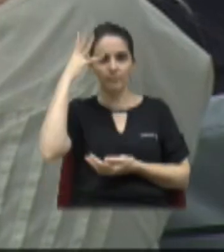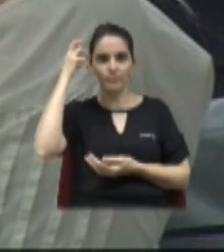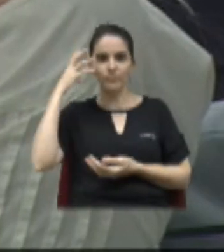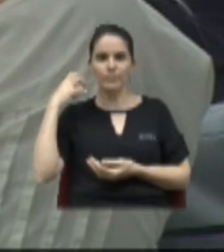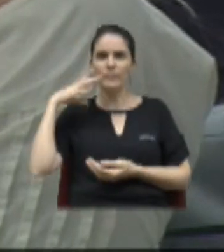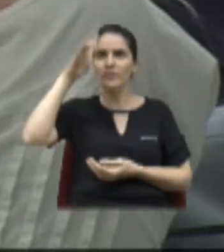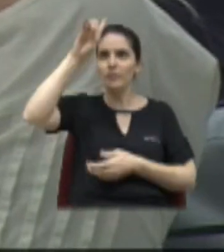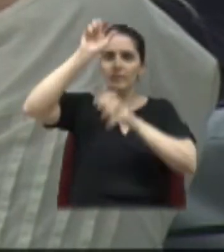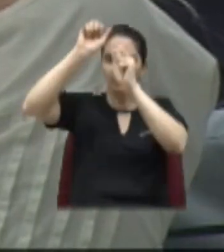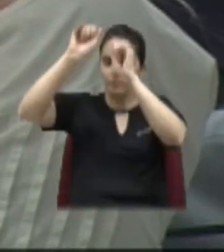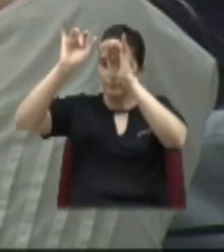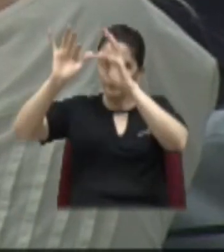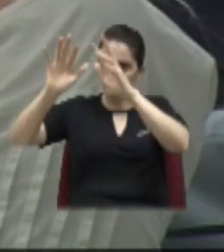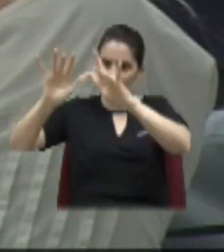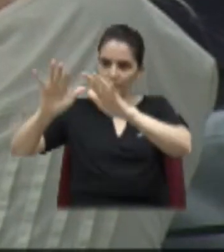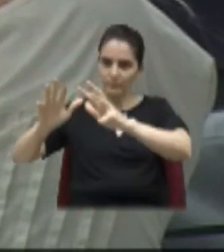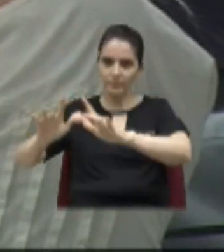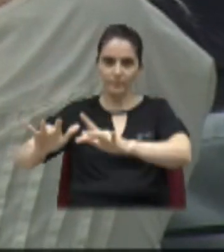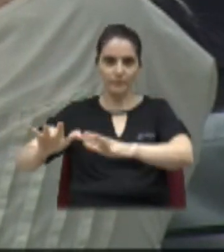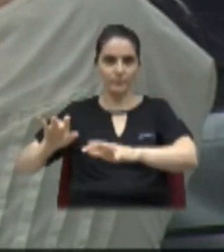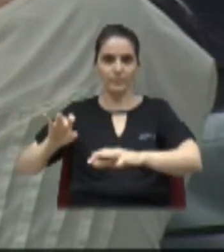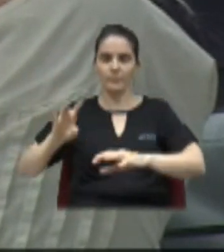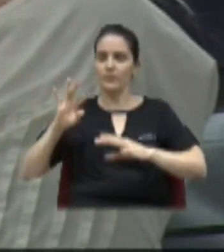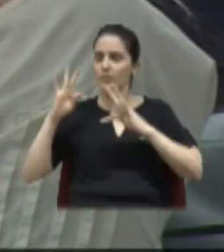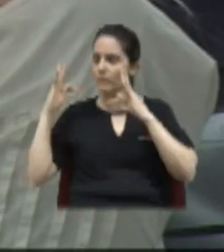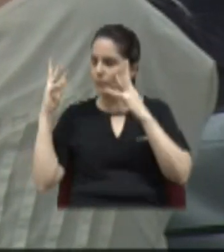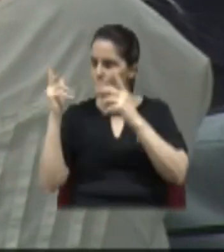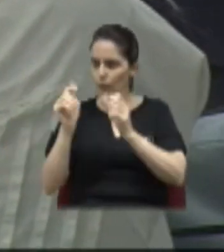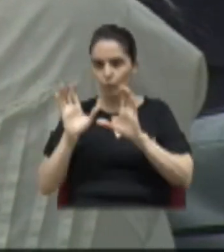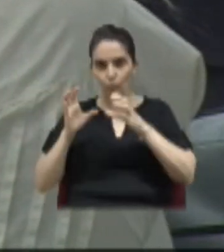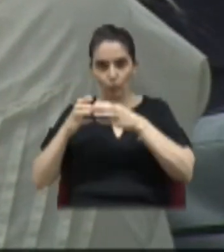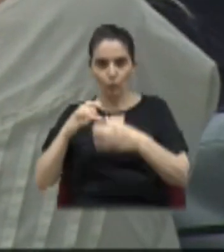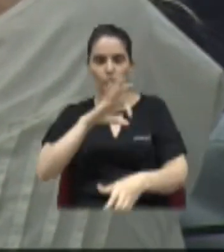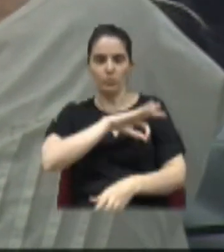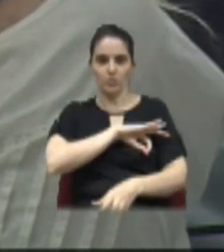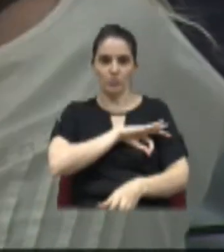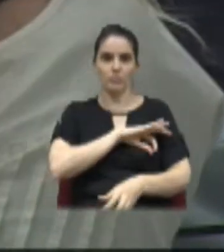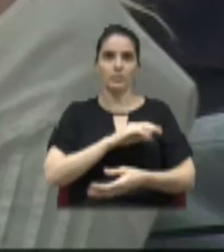derrame a bênção, não só a você, mas a todos da corporação também.